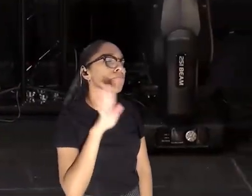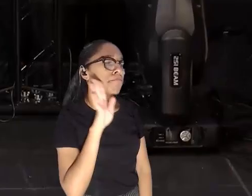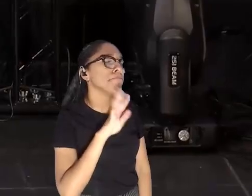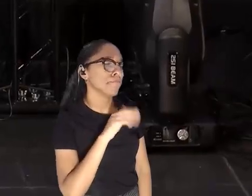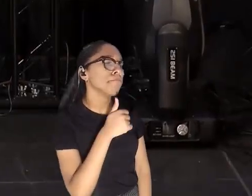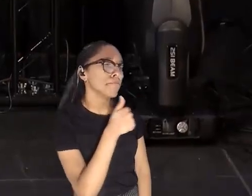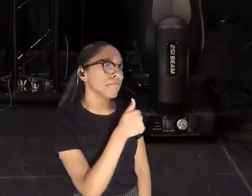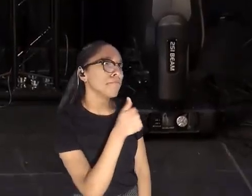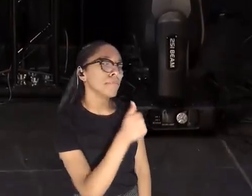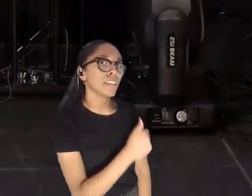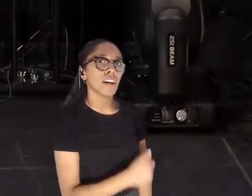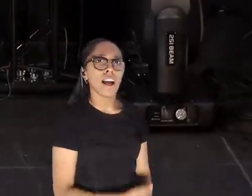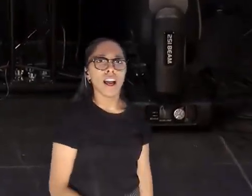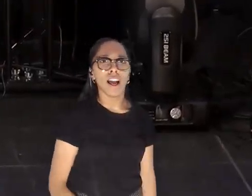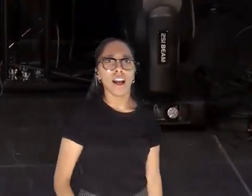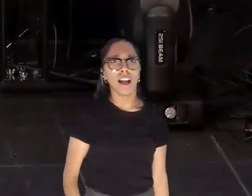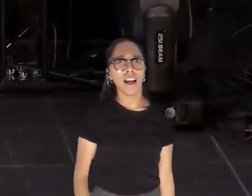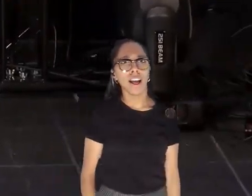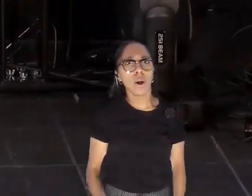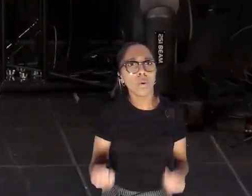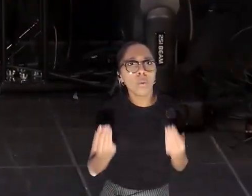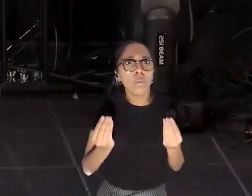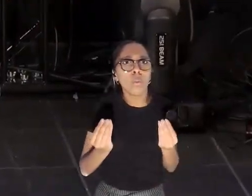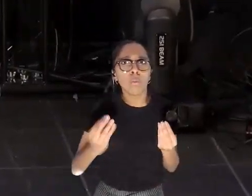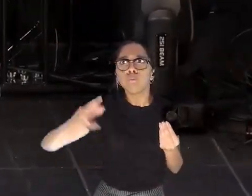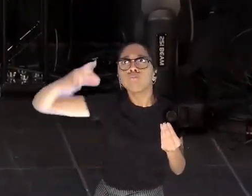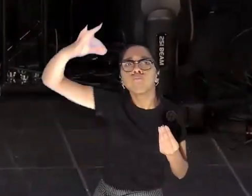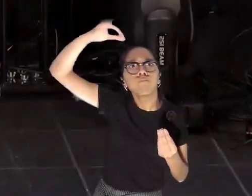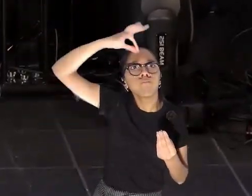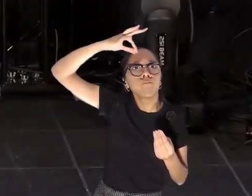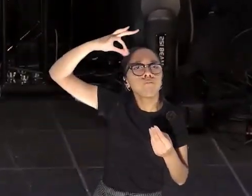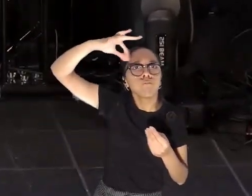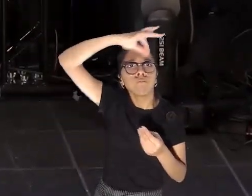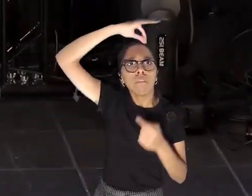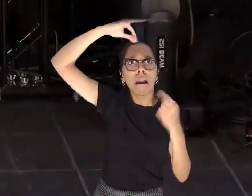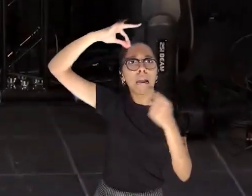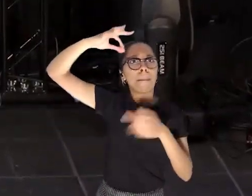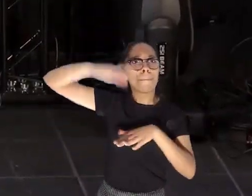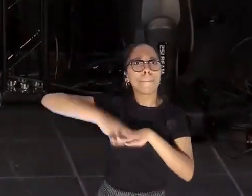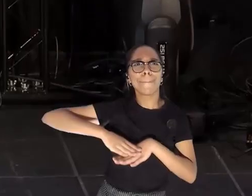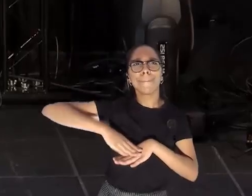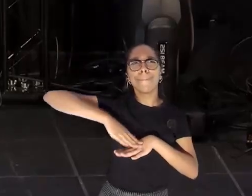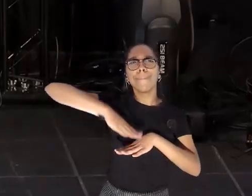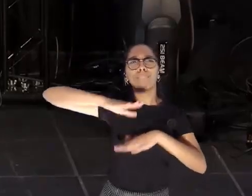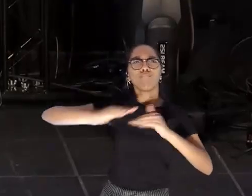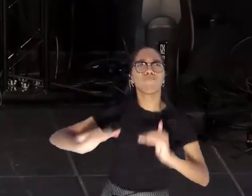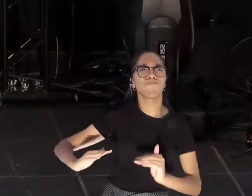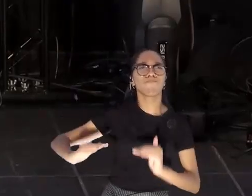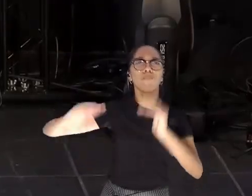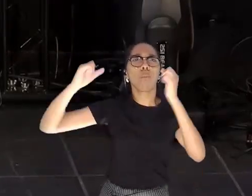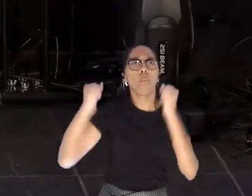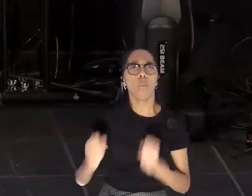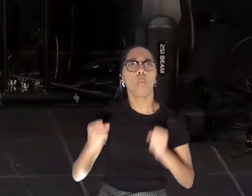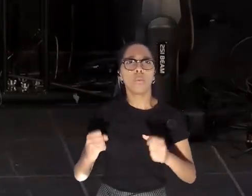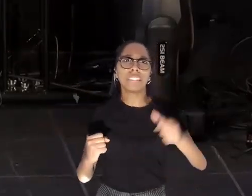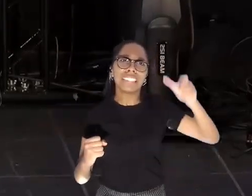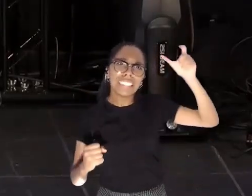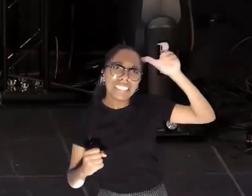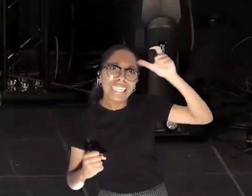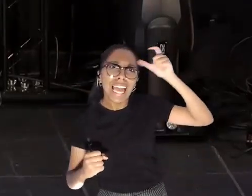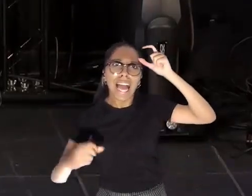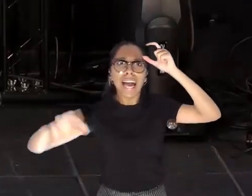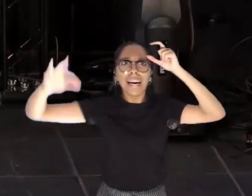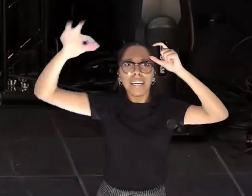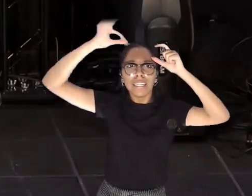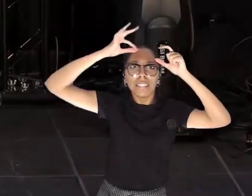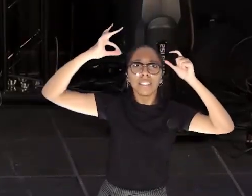Espírito. É o Espírito que muda tudo. Se tem capeta ou não tem, não me interessa. Se a